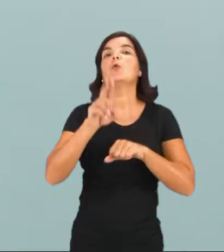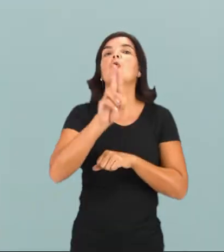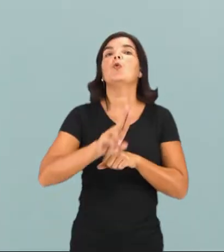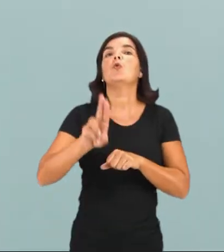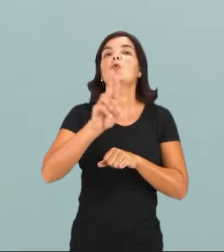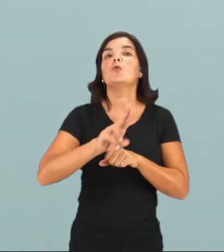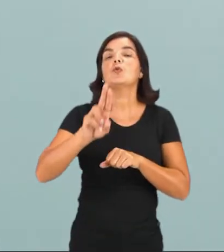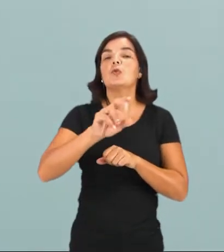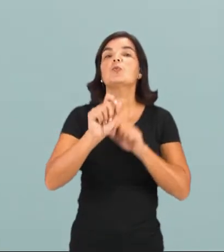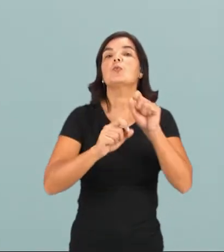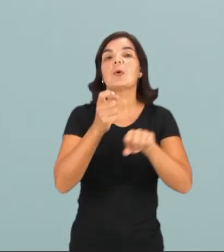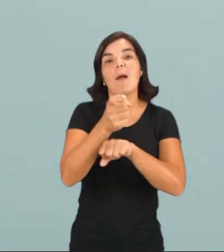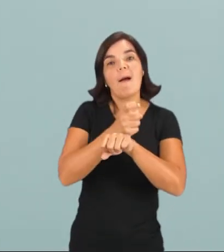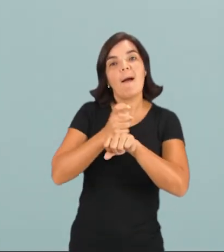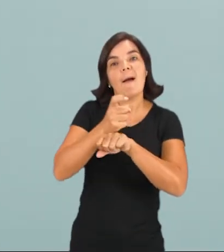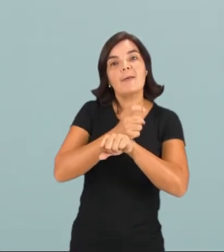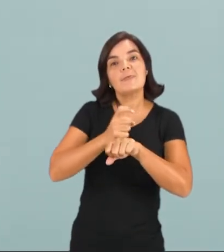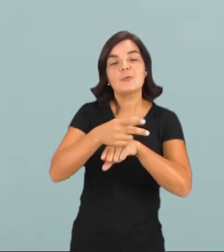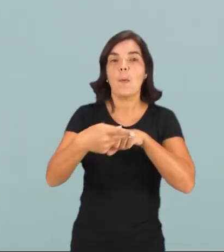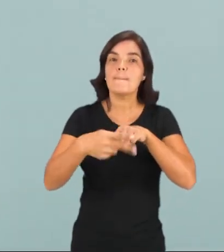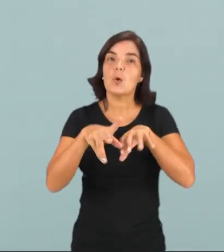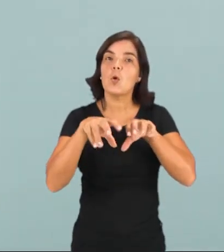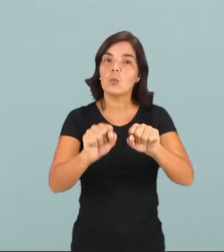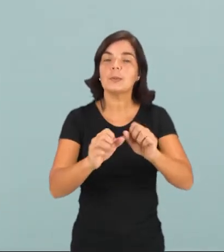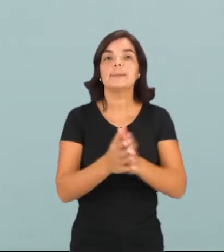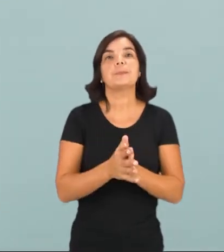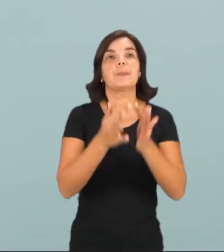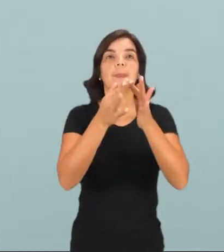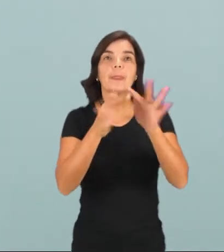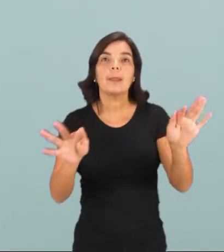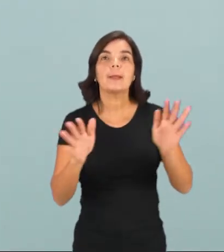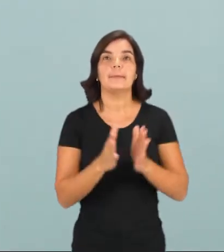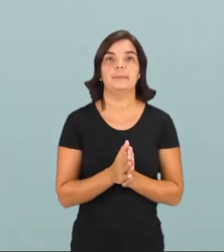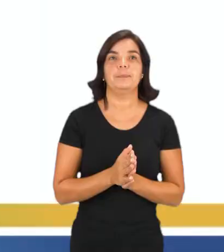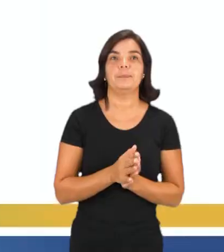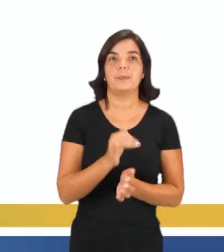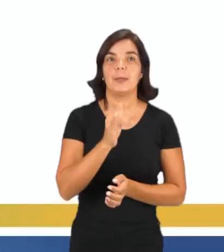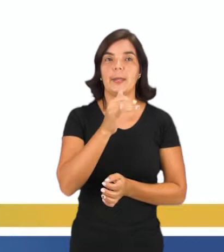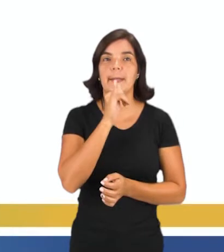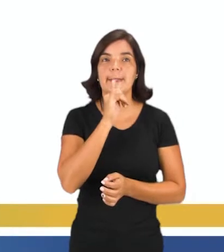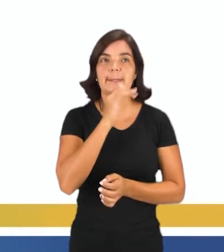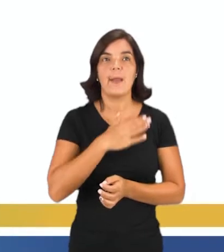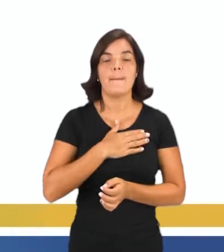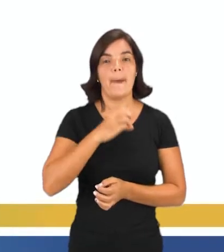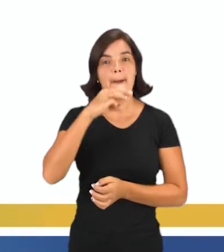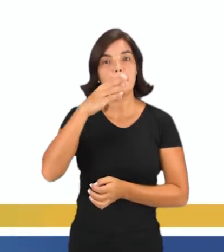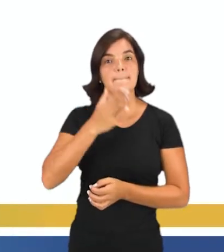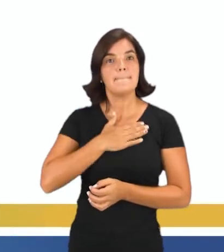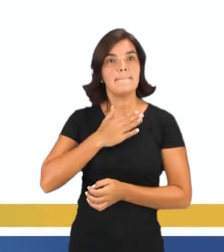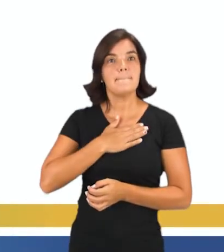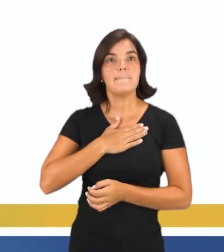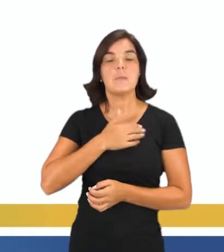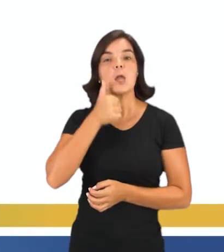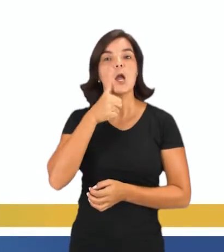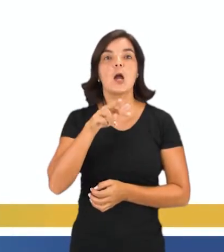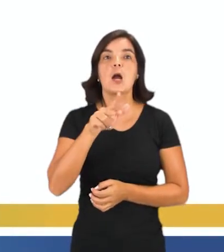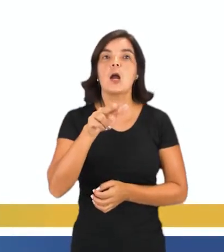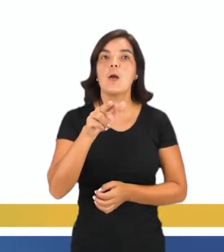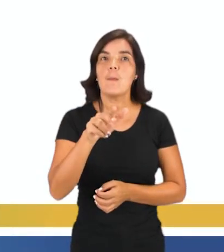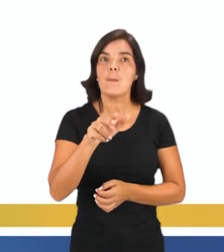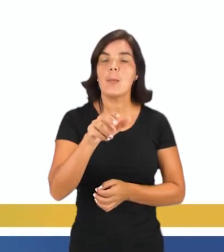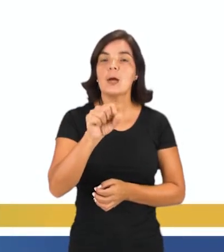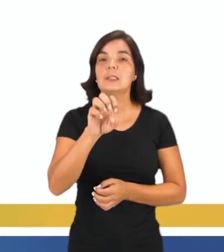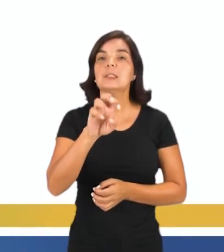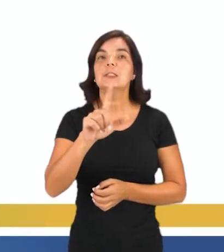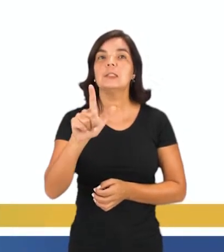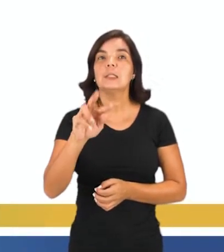usamos os adjetivos possessivos. Então, por exemplo, na frase, minha hermana se llama Denise, essa frase aí contém um